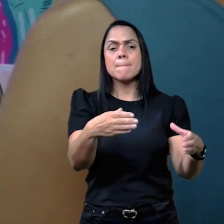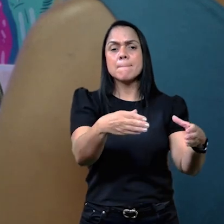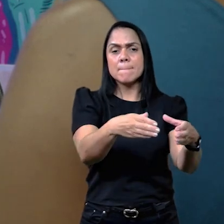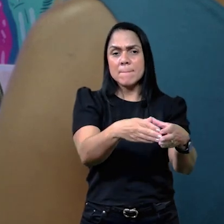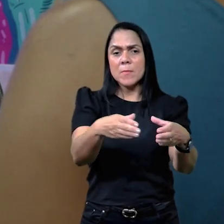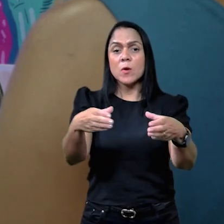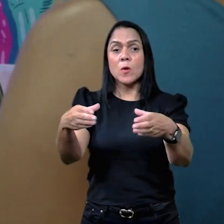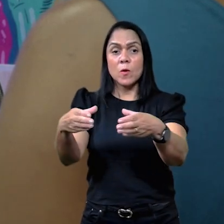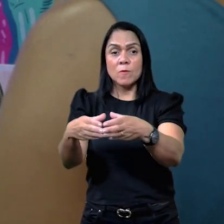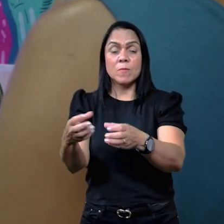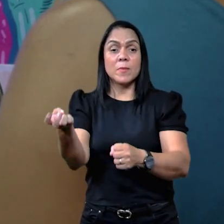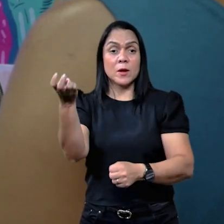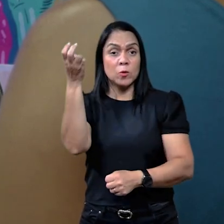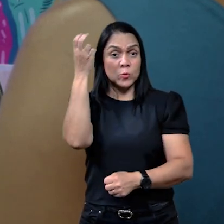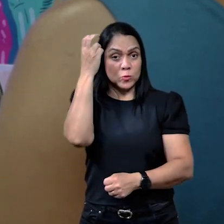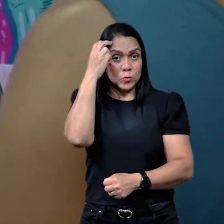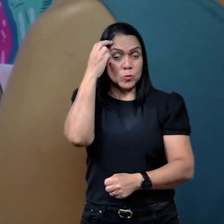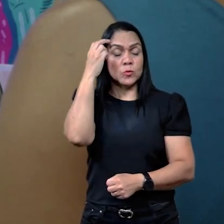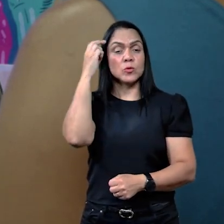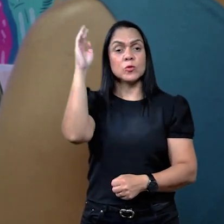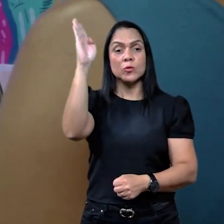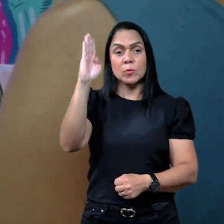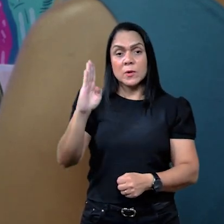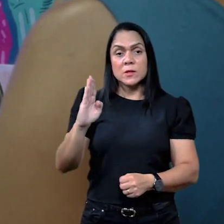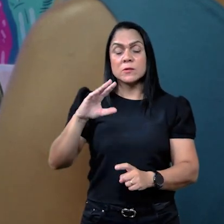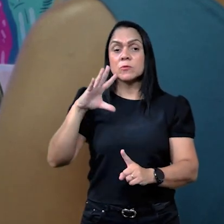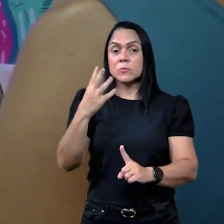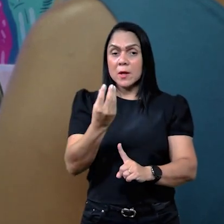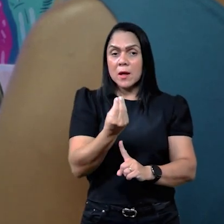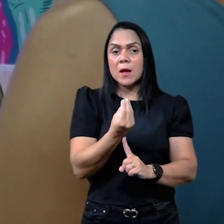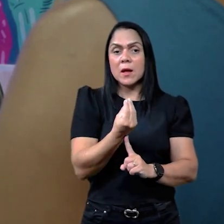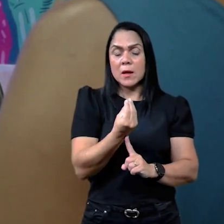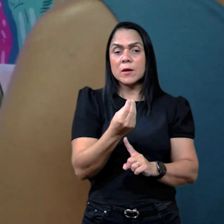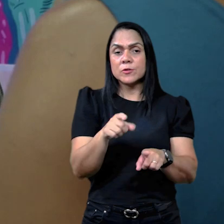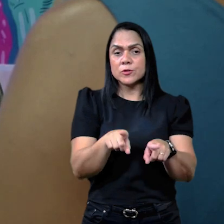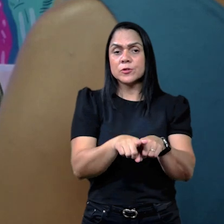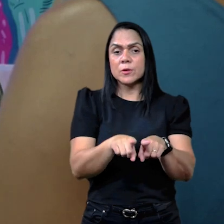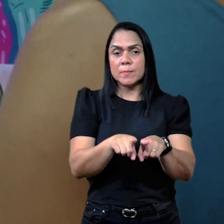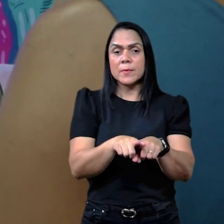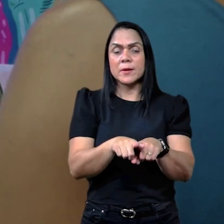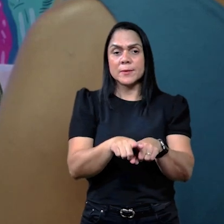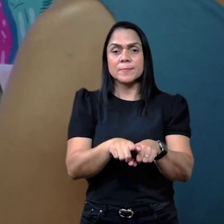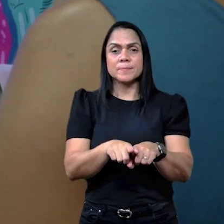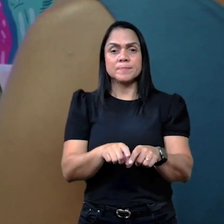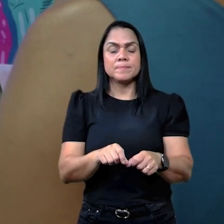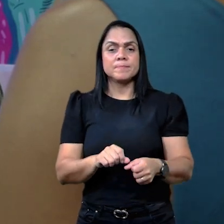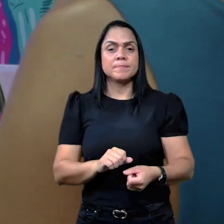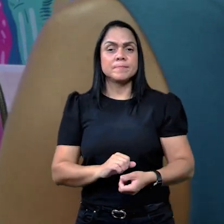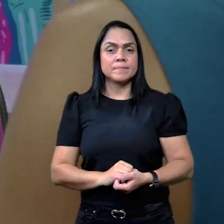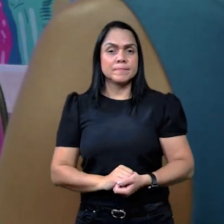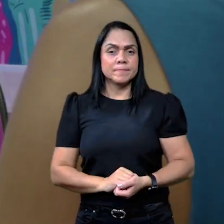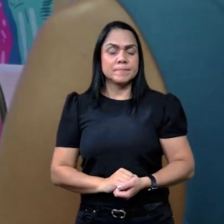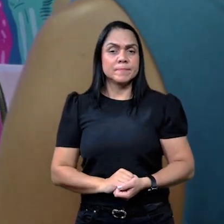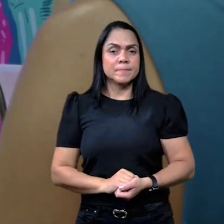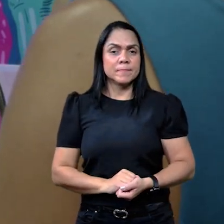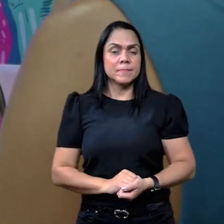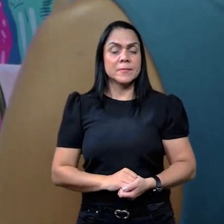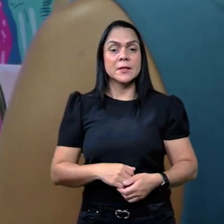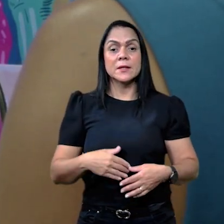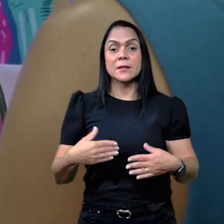cultura histórica do Brasil, seja na arte também. Podem falar um pouquinho sobre?